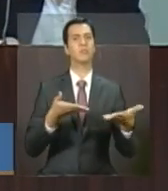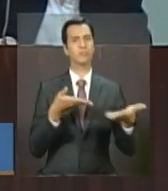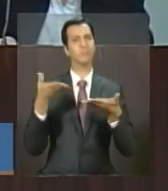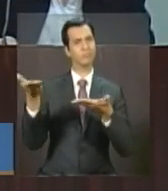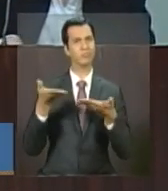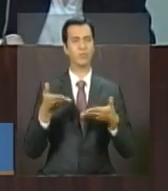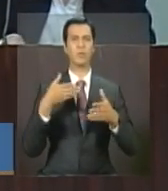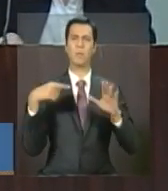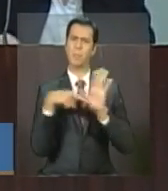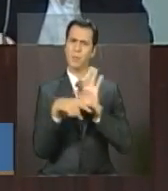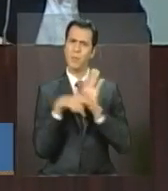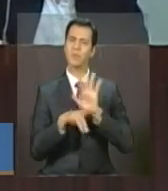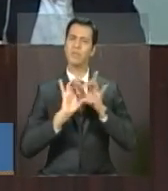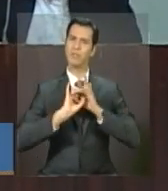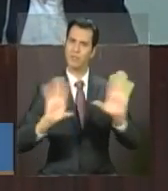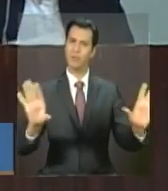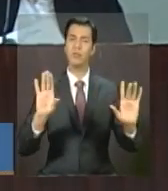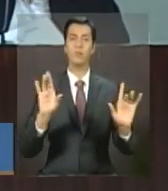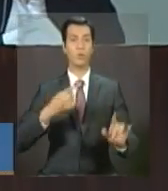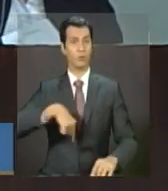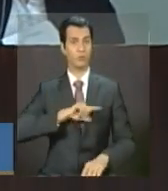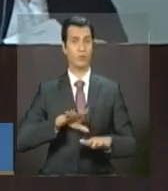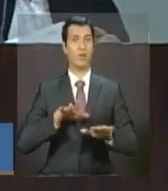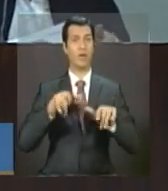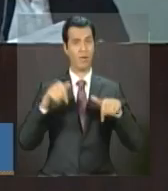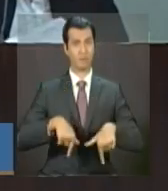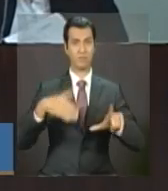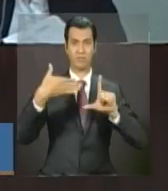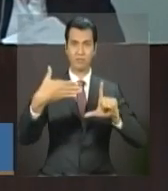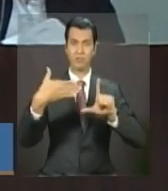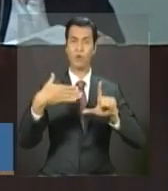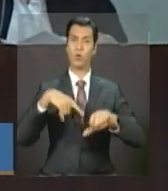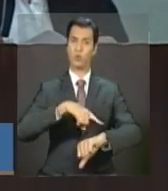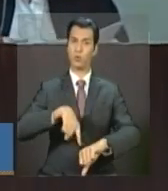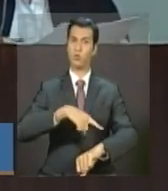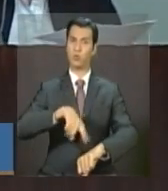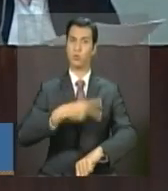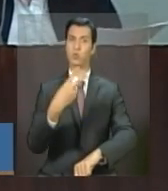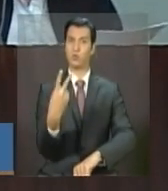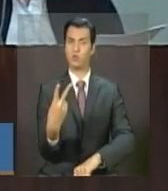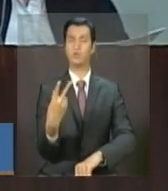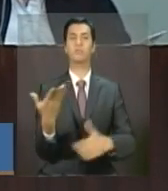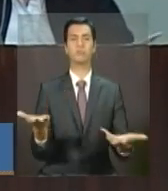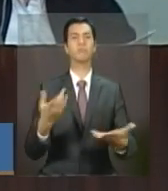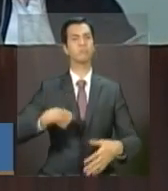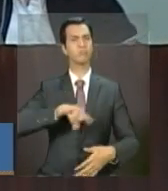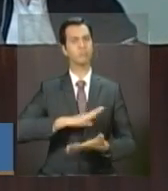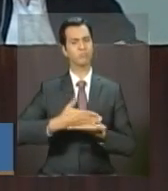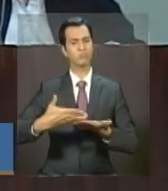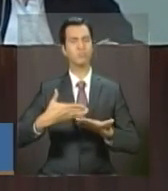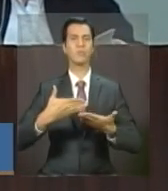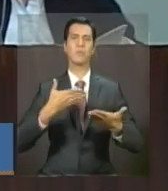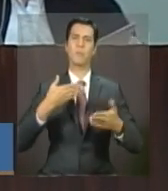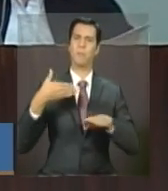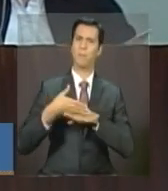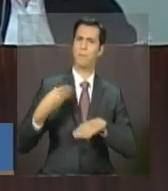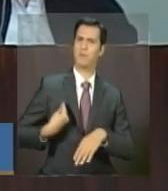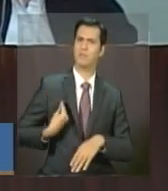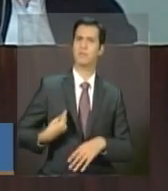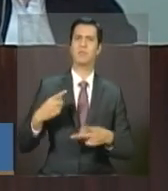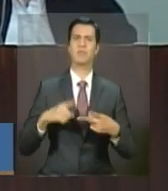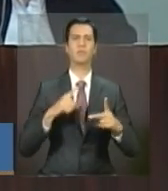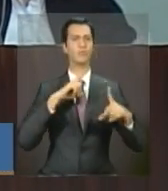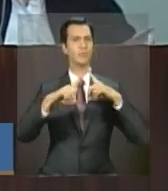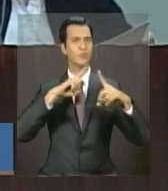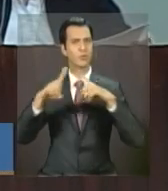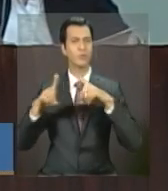a ideia é que hoje a gente dê um primeiro grande passo, participe, discuta, mas vai ser a primeira teleconferência que nós vamos